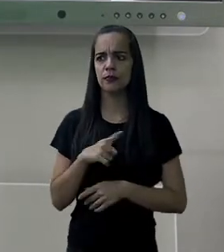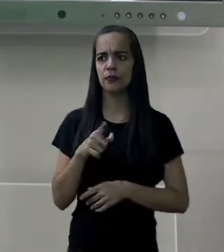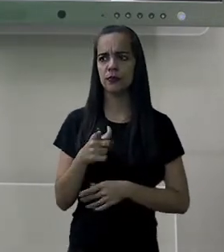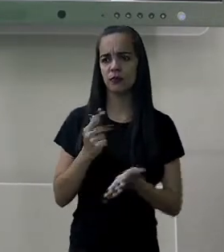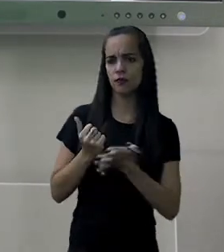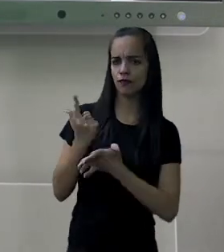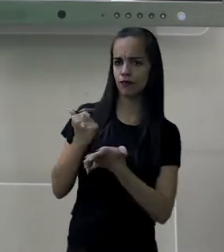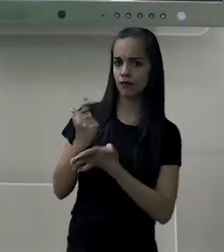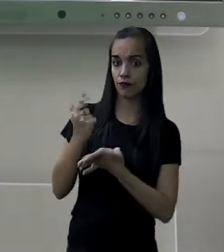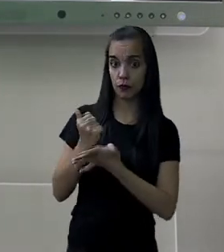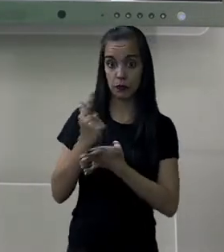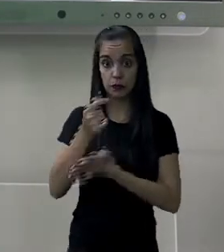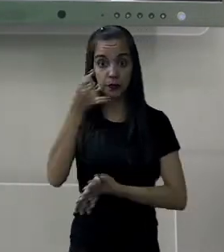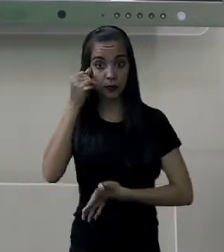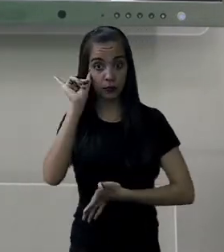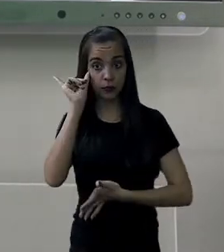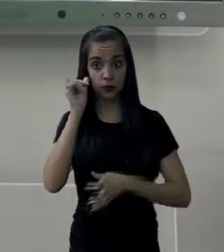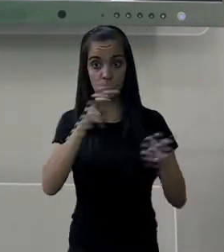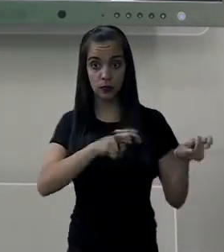compra das vacinas,